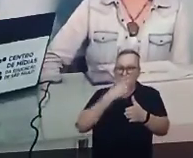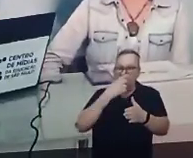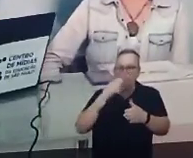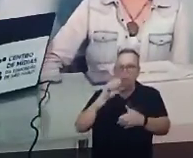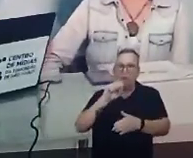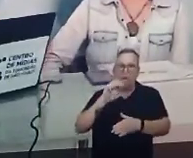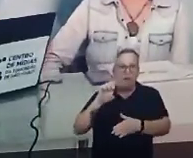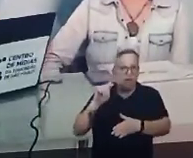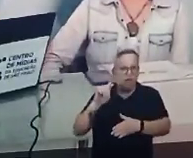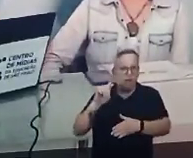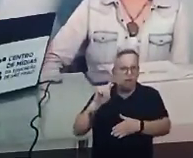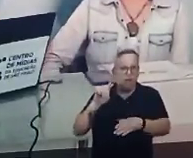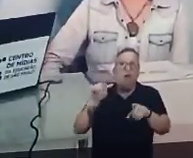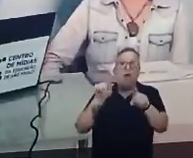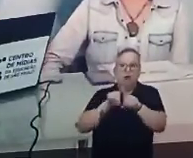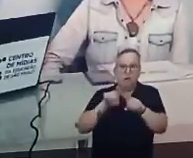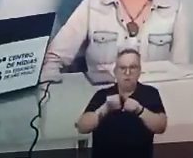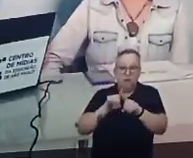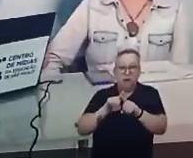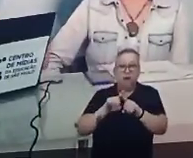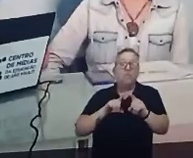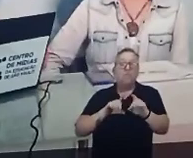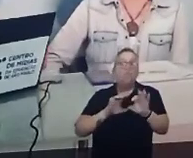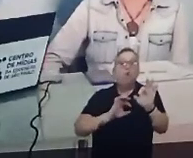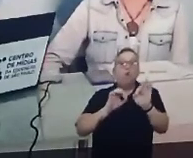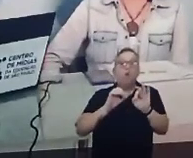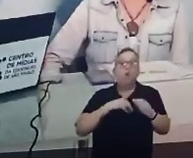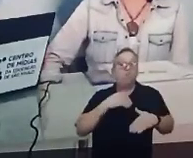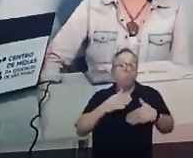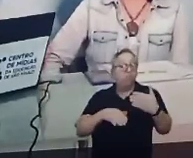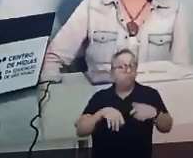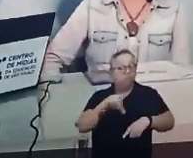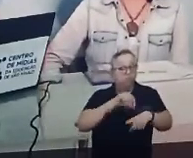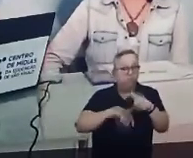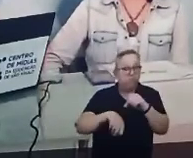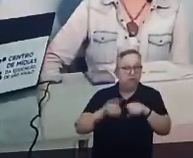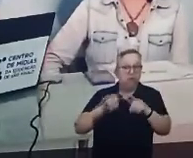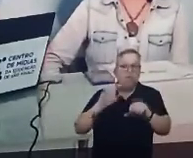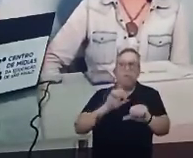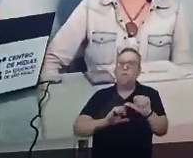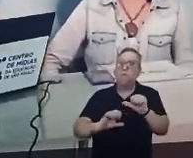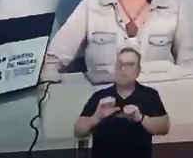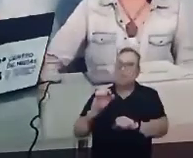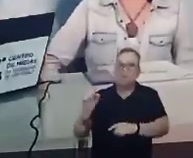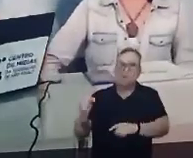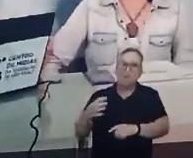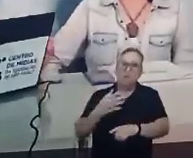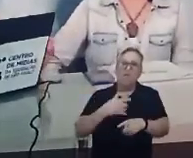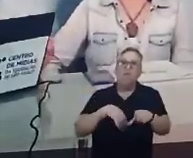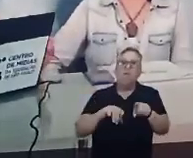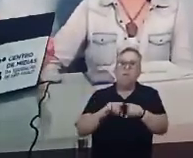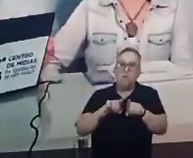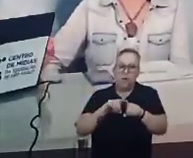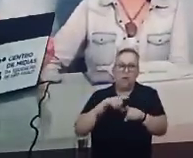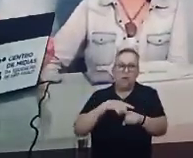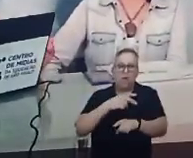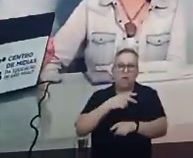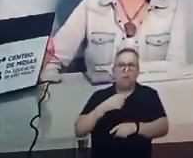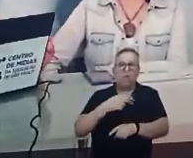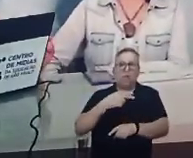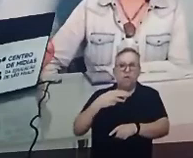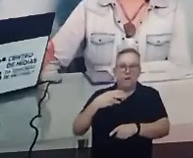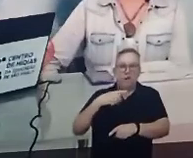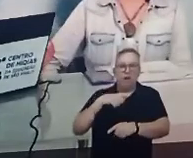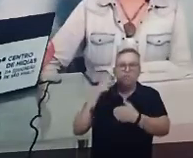também vamos falar um pouquinho sobre o processo seletivo, tá? Sobre as alterações, sobre as novidades que o processo seletivo 2023